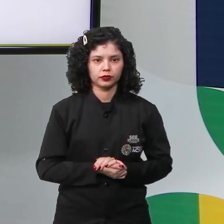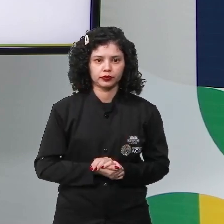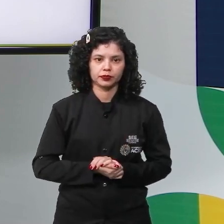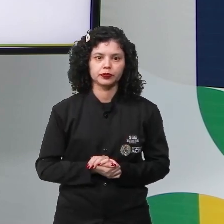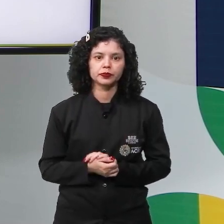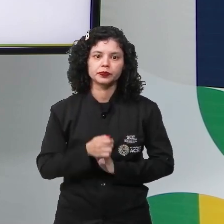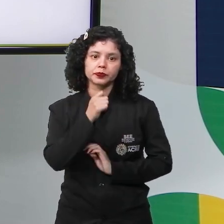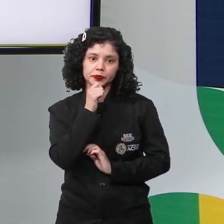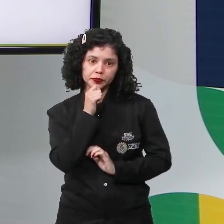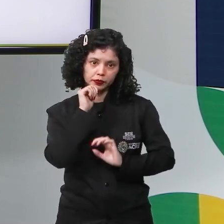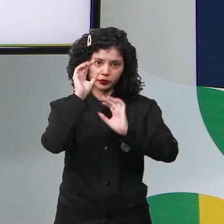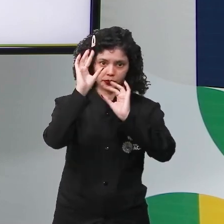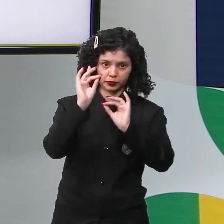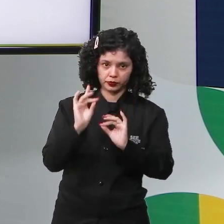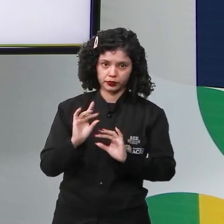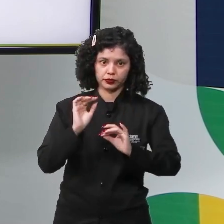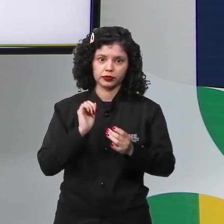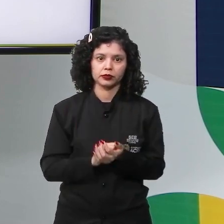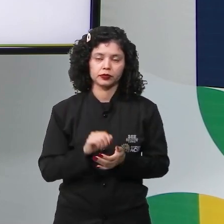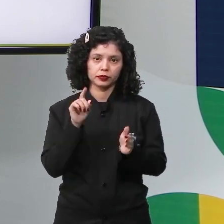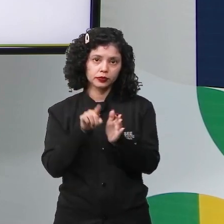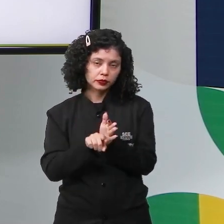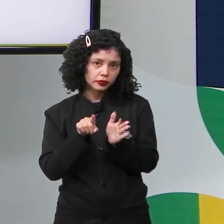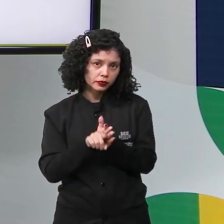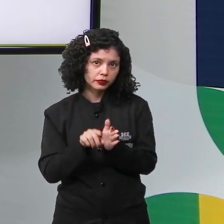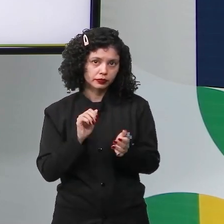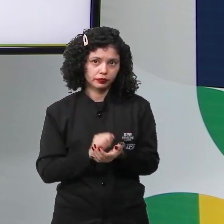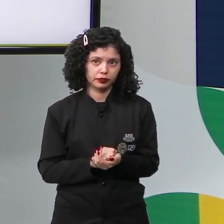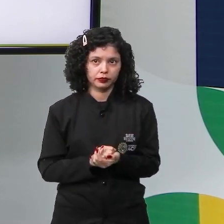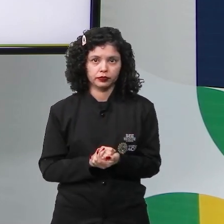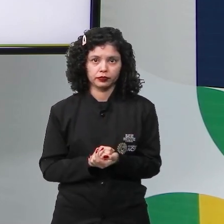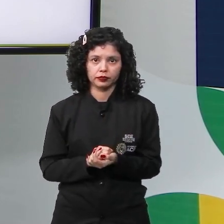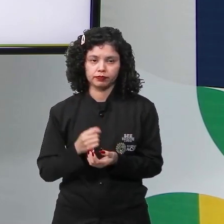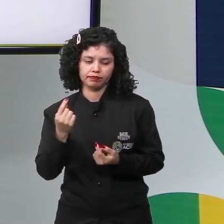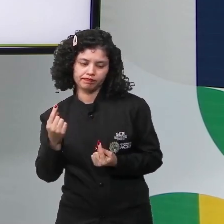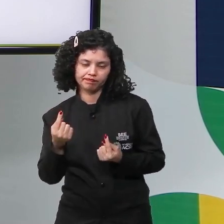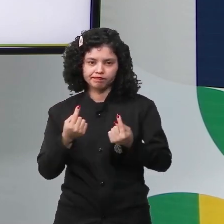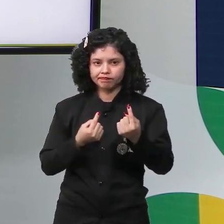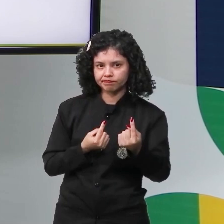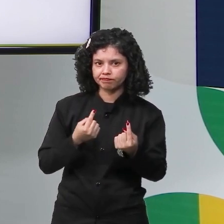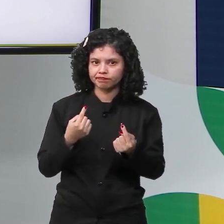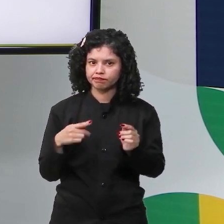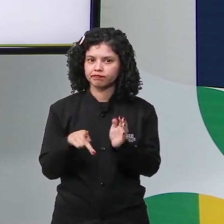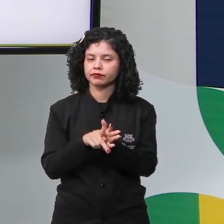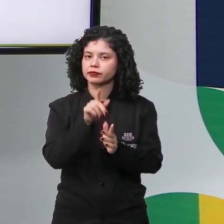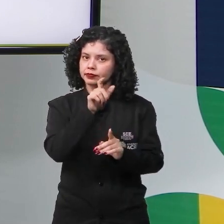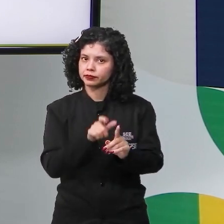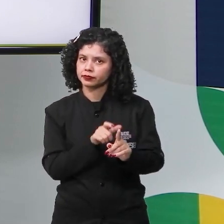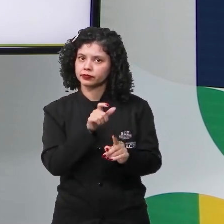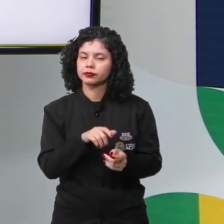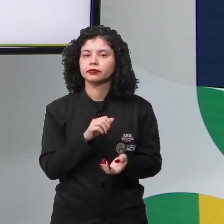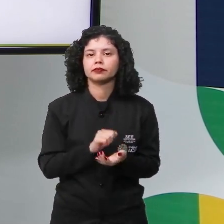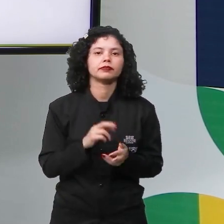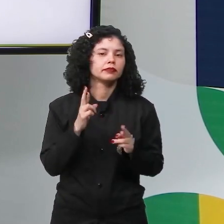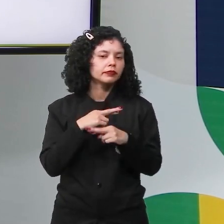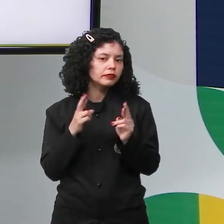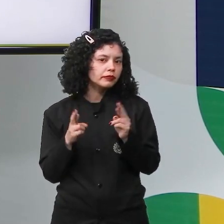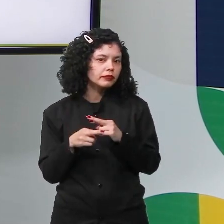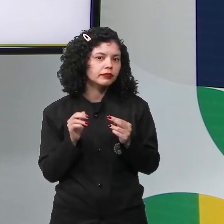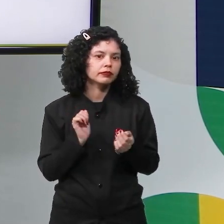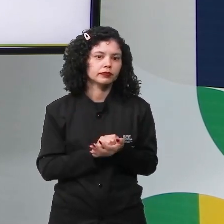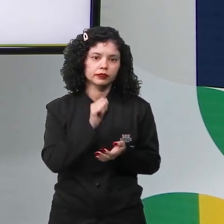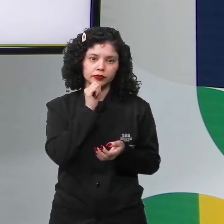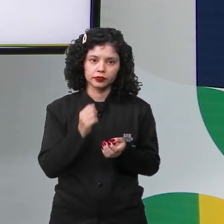E ainda tem um detalhe. A questão dessa interdependência em relação à